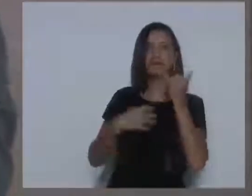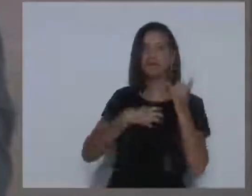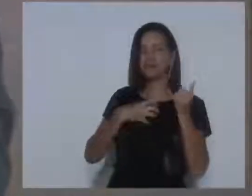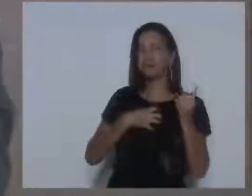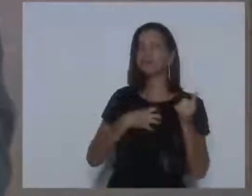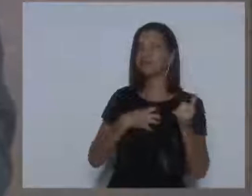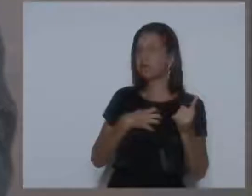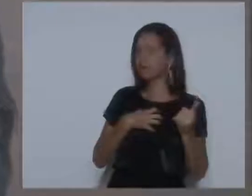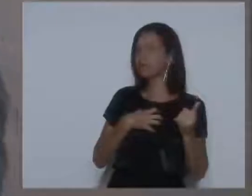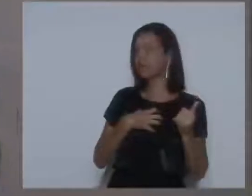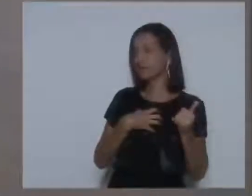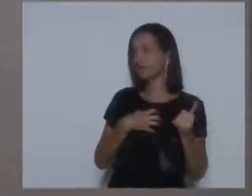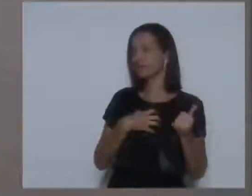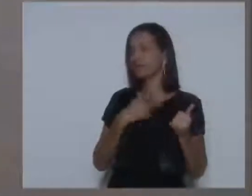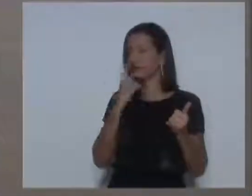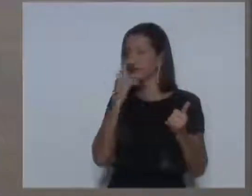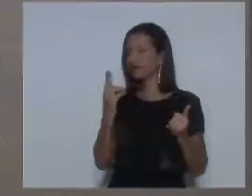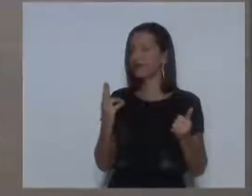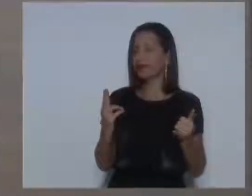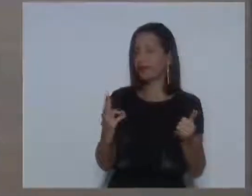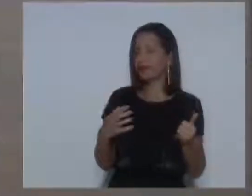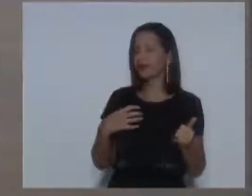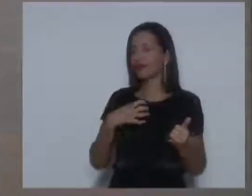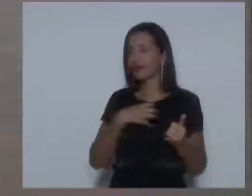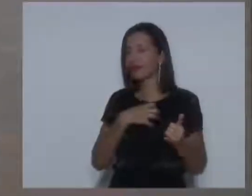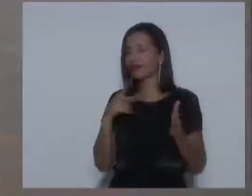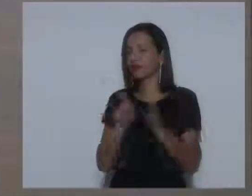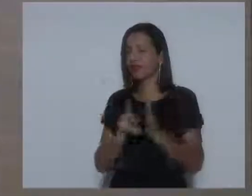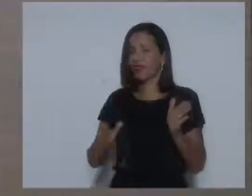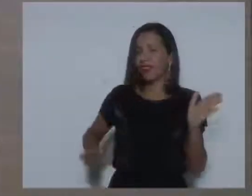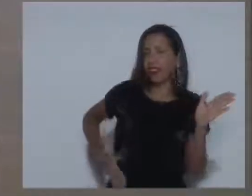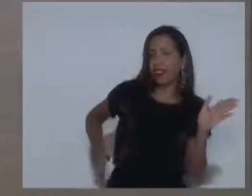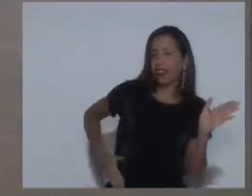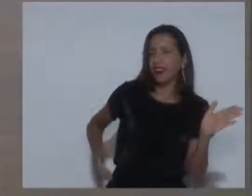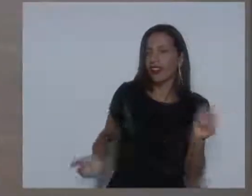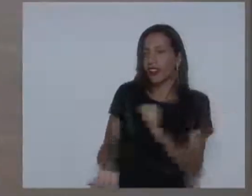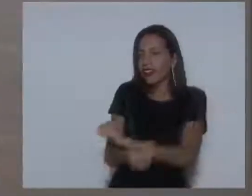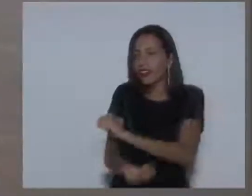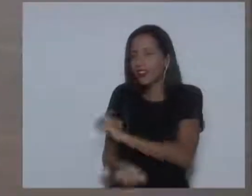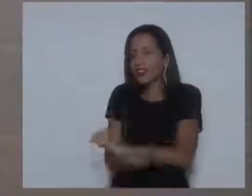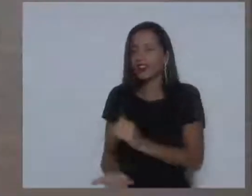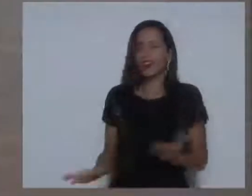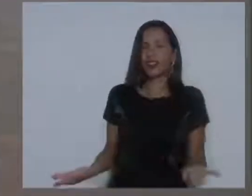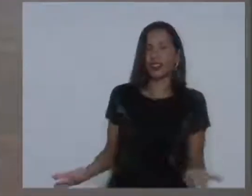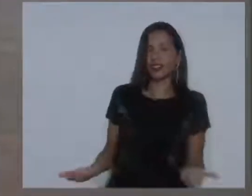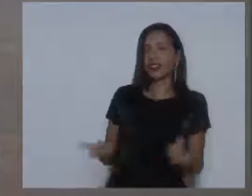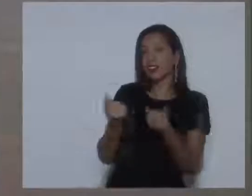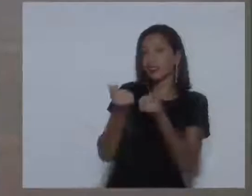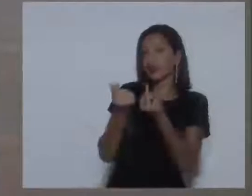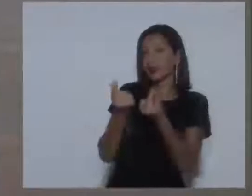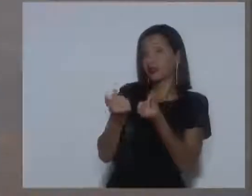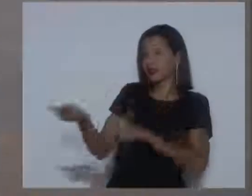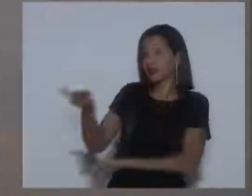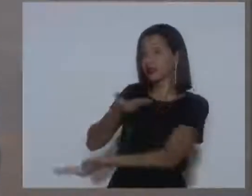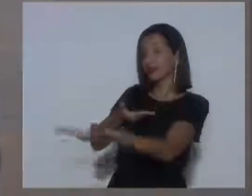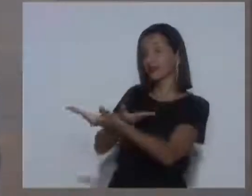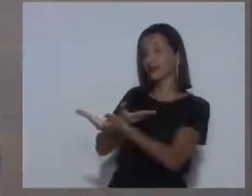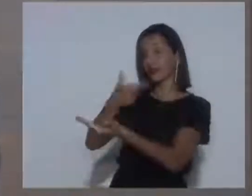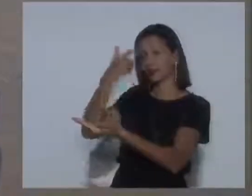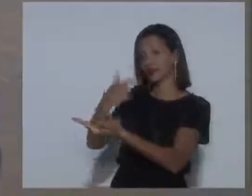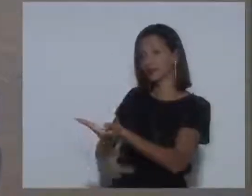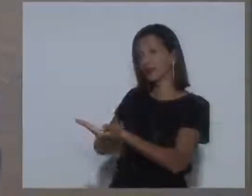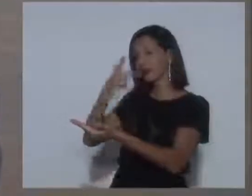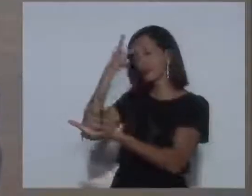opinião, com uma certa malandragem, né? Porque esse dinheiro não vai voltar para o cidadão. E as pessoas